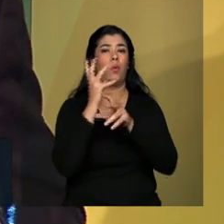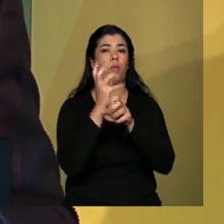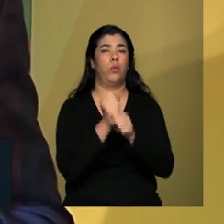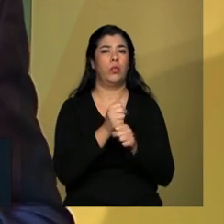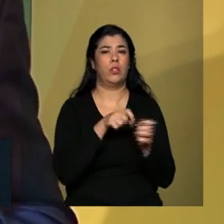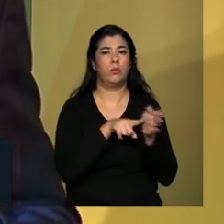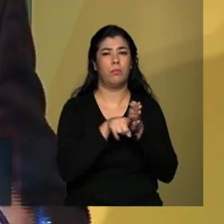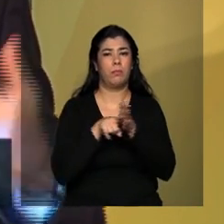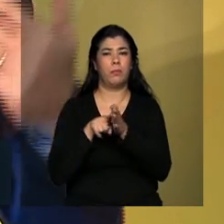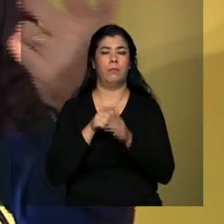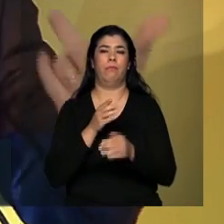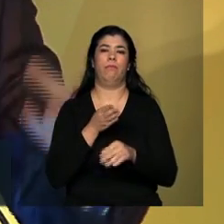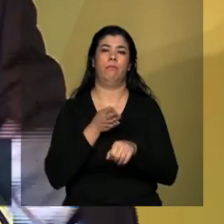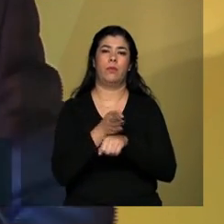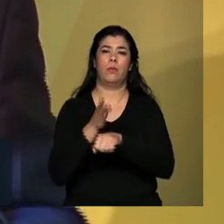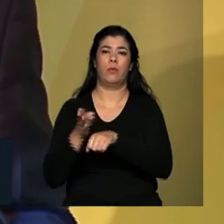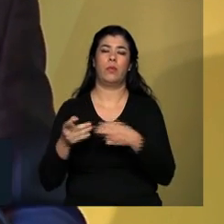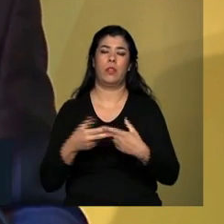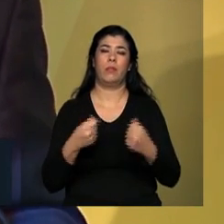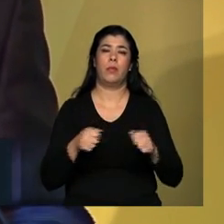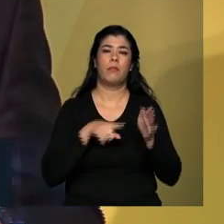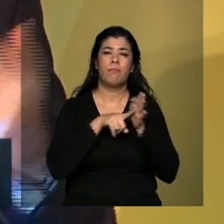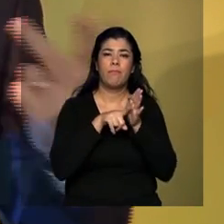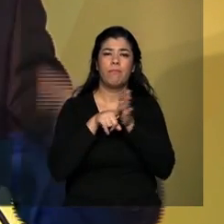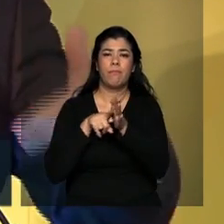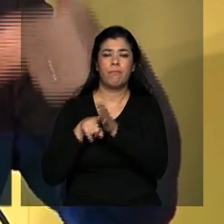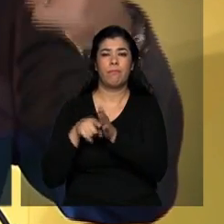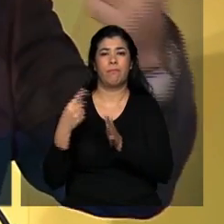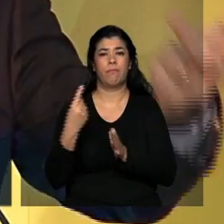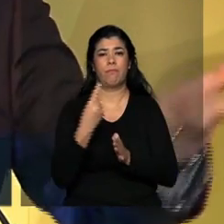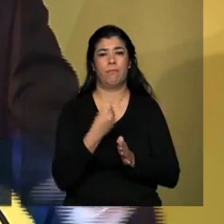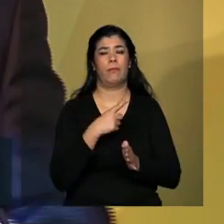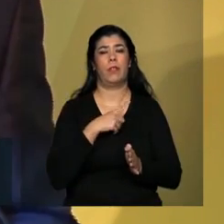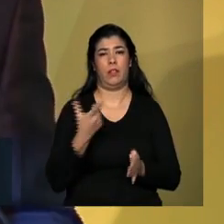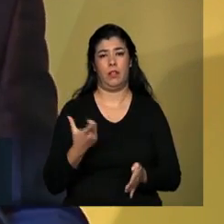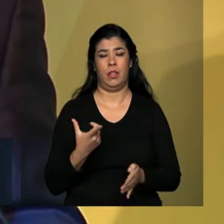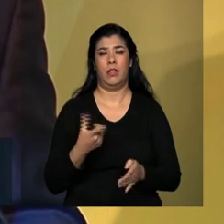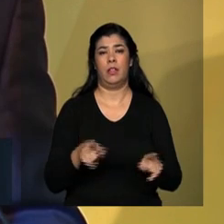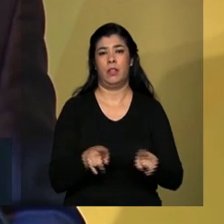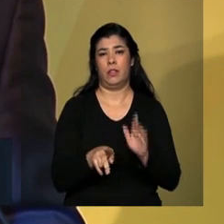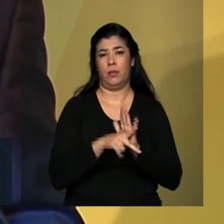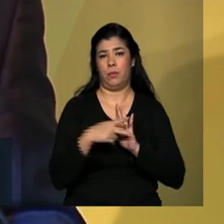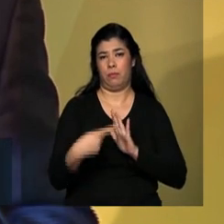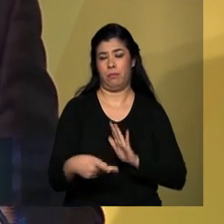é feito por parte do setor privado, analisamos o mesmo